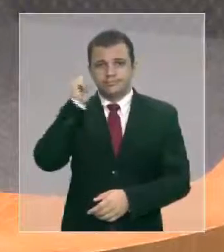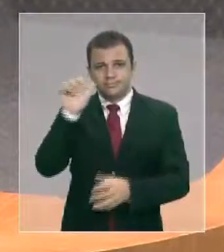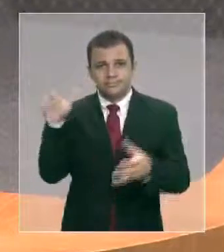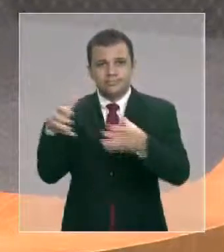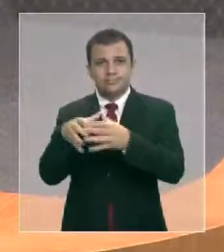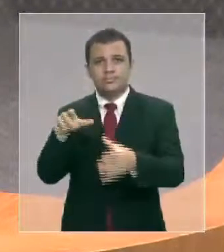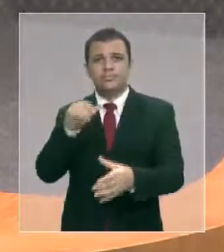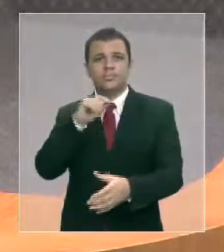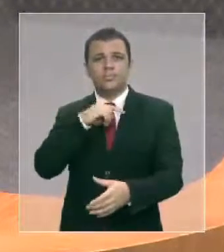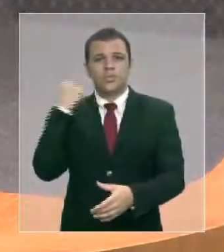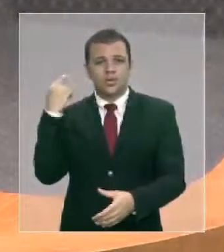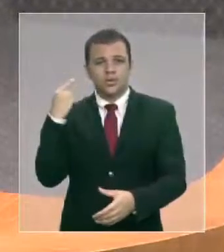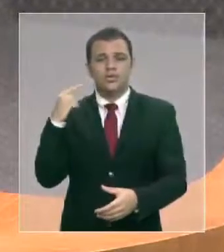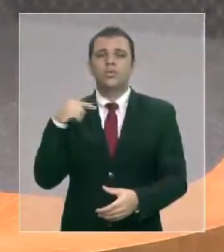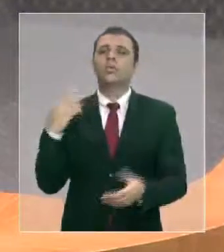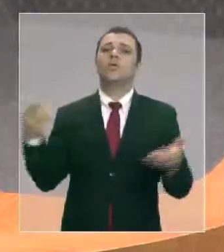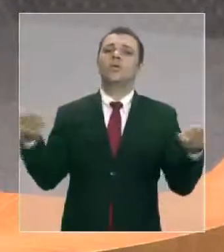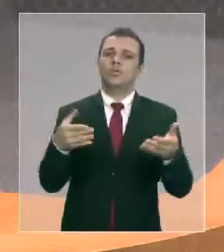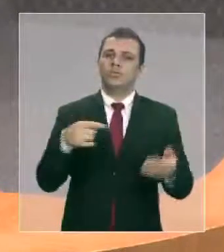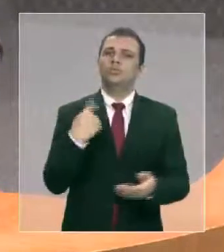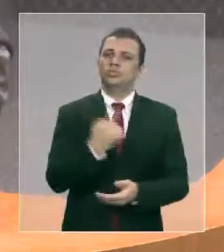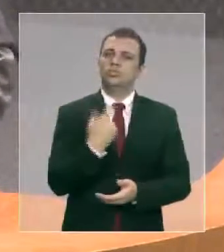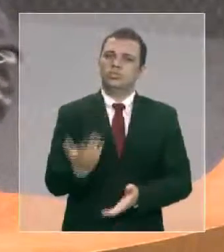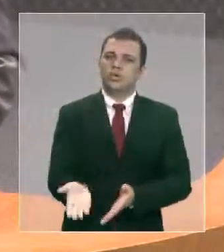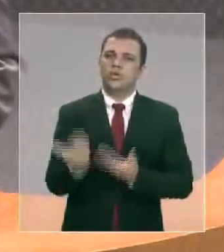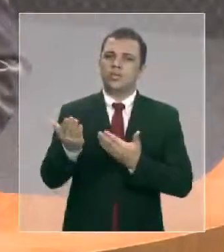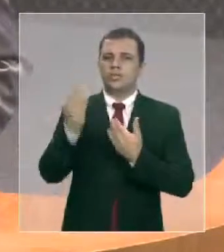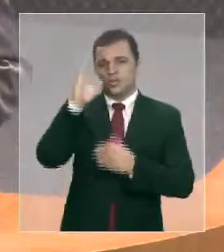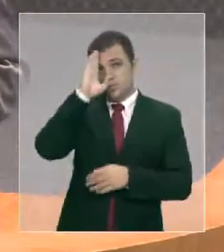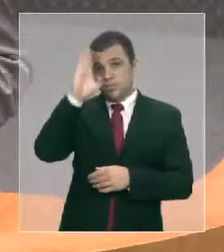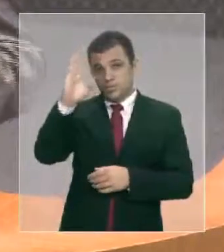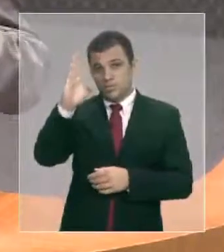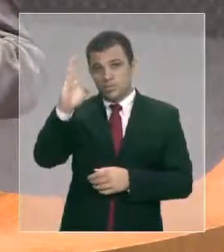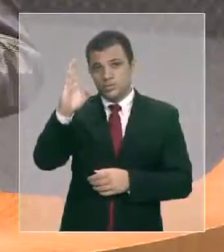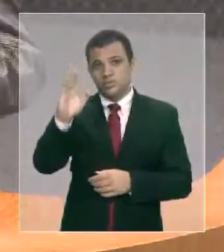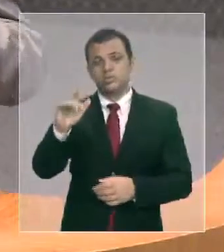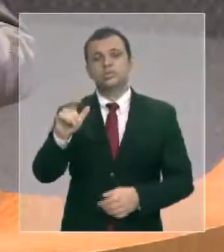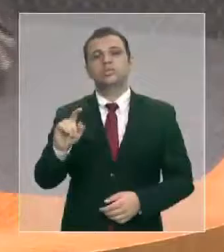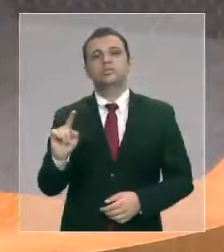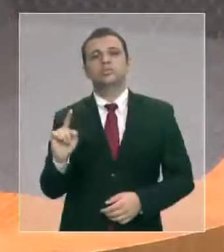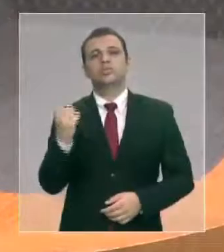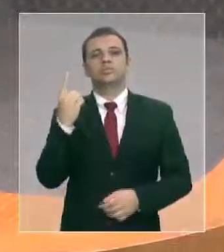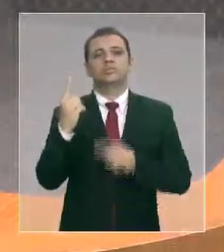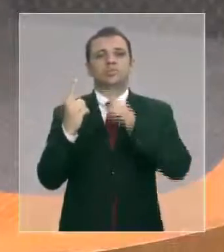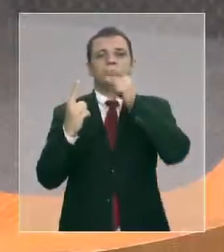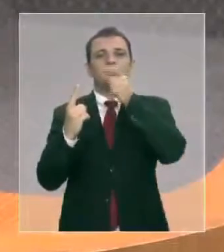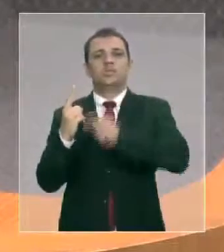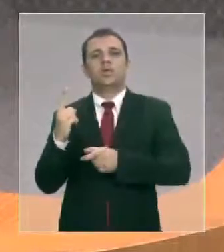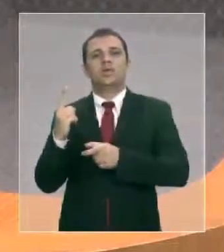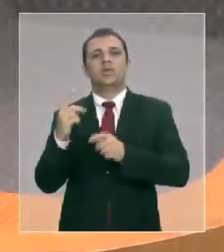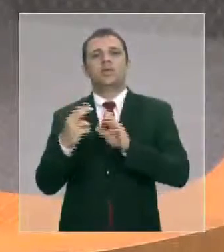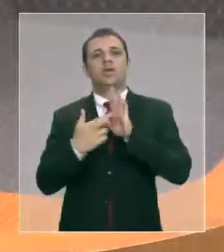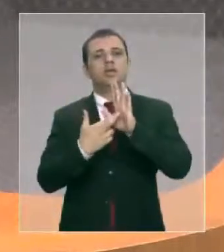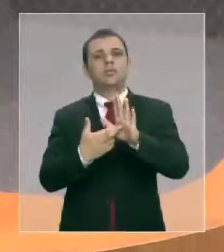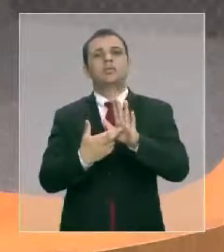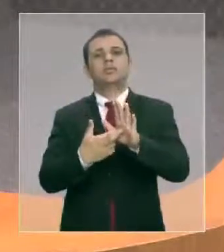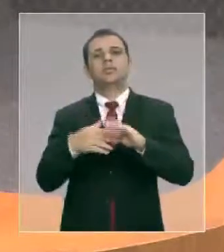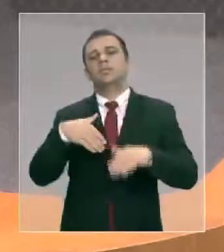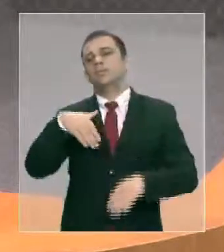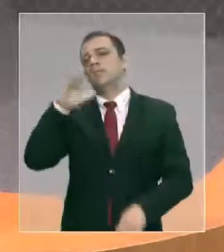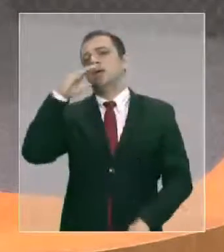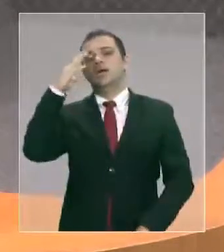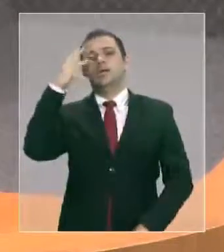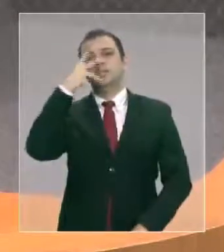nós hoje homenageamos, acima de tudo, aquela que representa certamente o que há de mais belo,